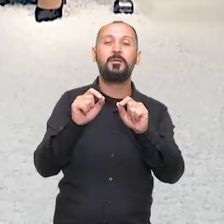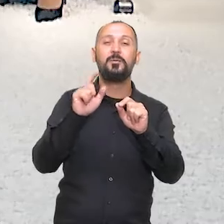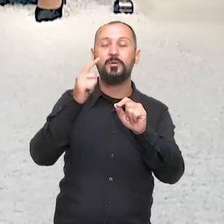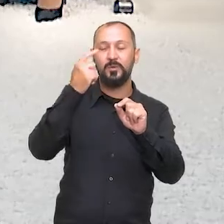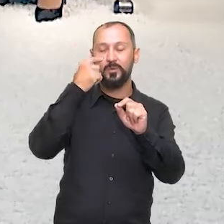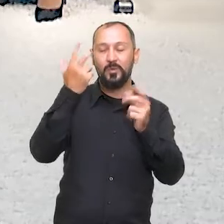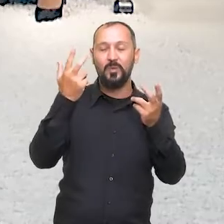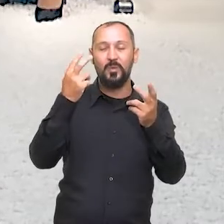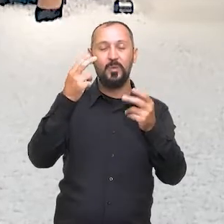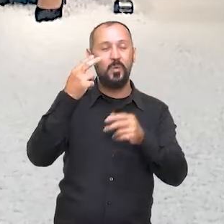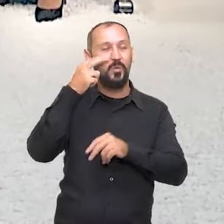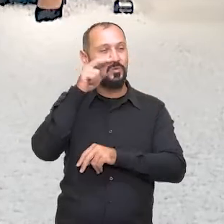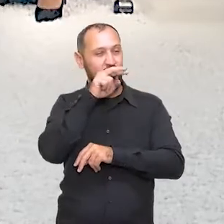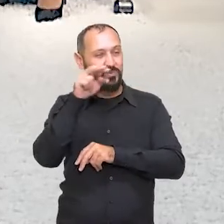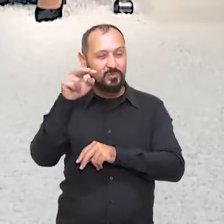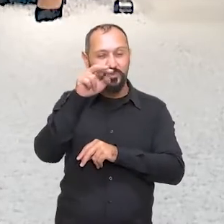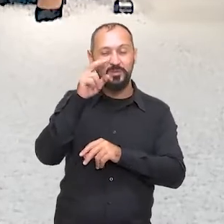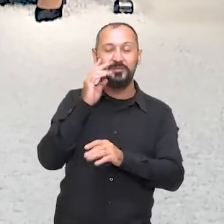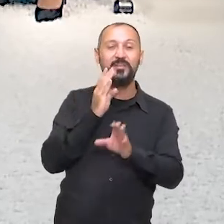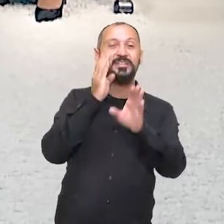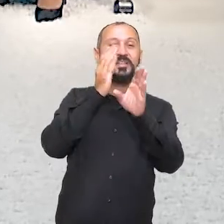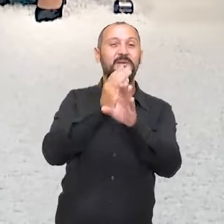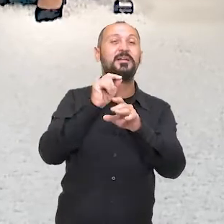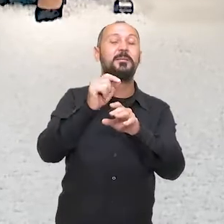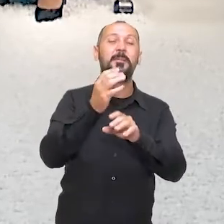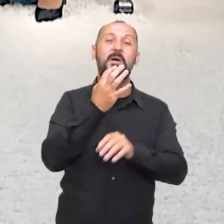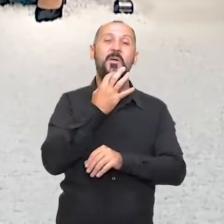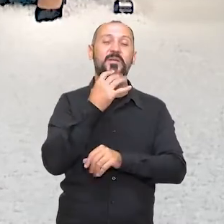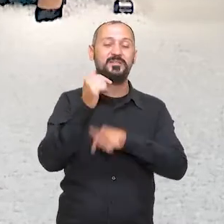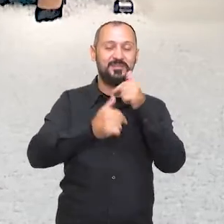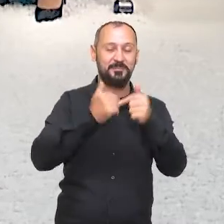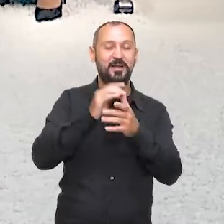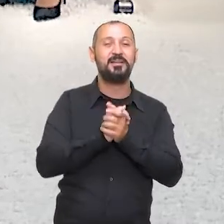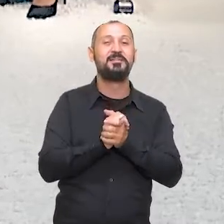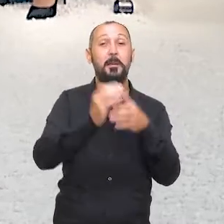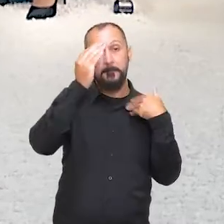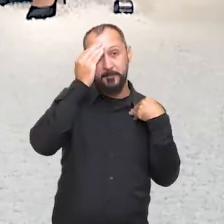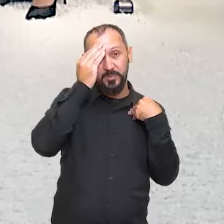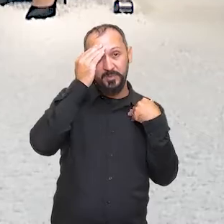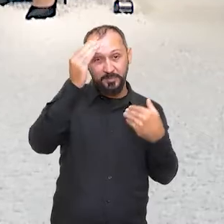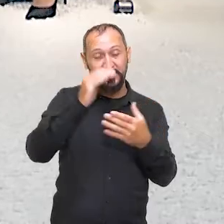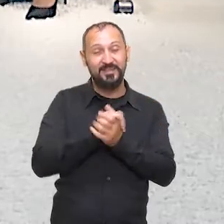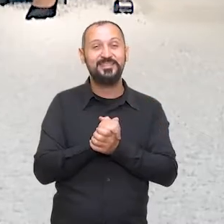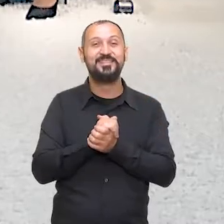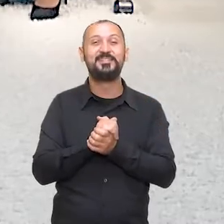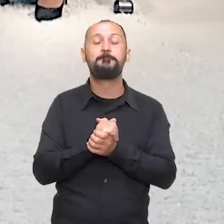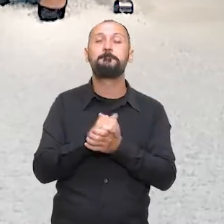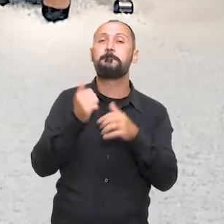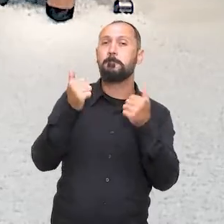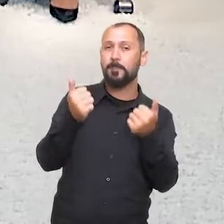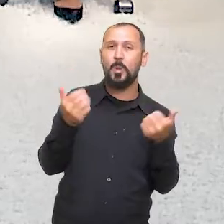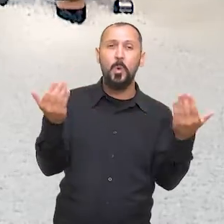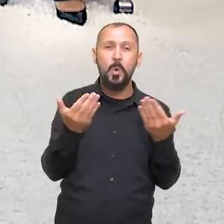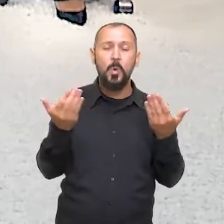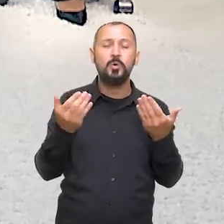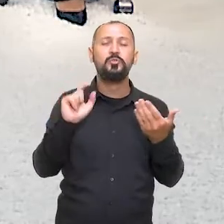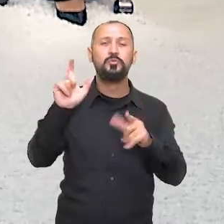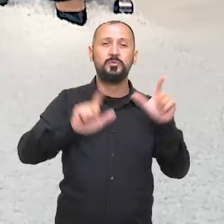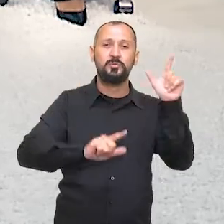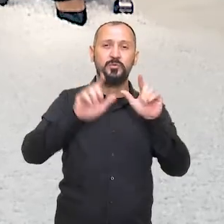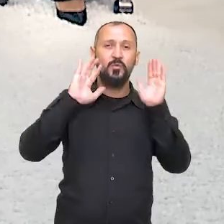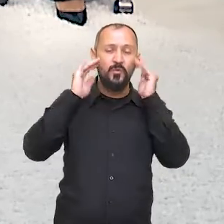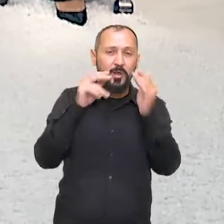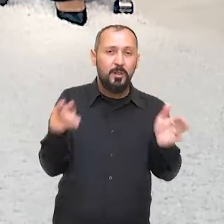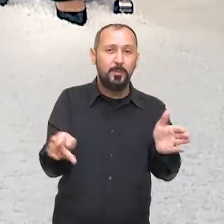como fala, os olhos, né? Que a gente vai conseguir ser visto para conhecer o nosso trabalho. Muito obrigada. Bom, hoje o programa